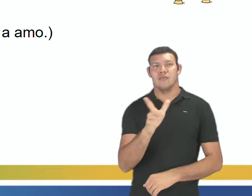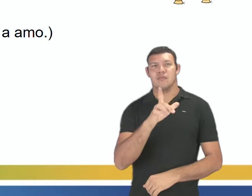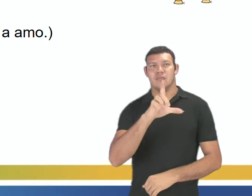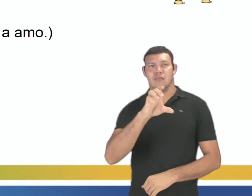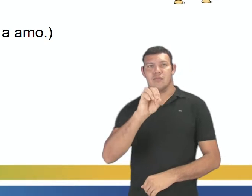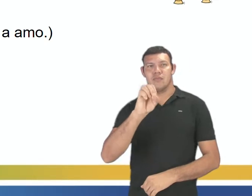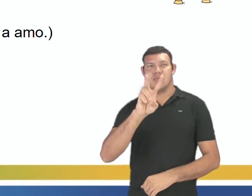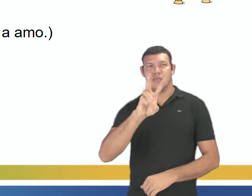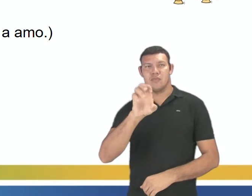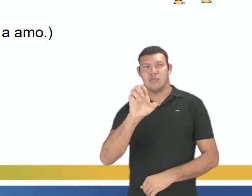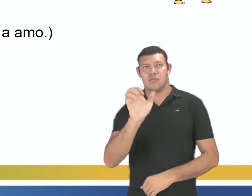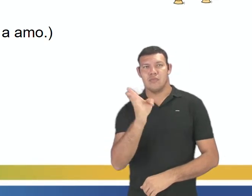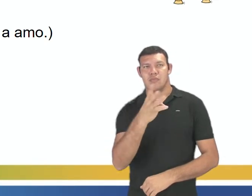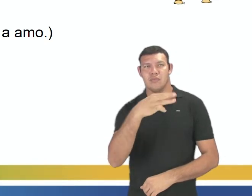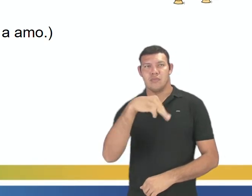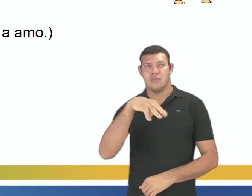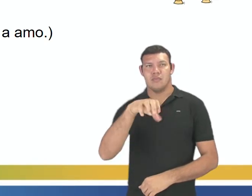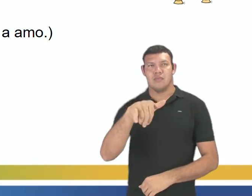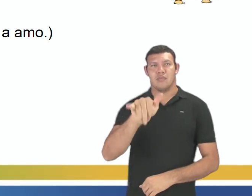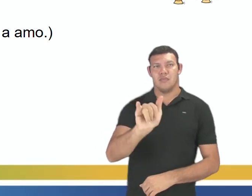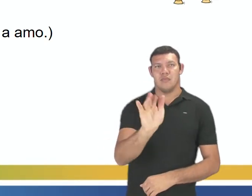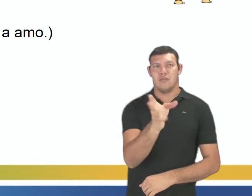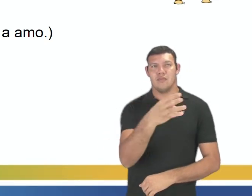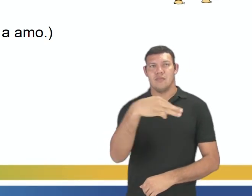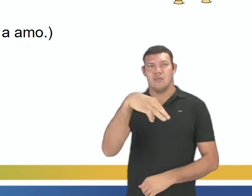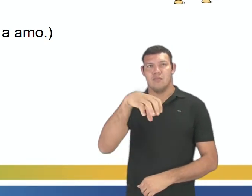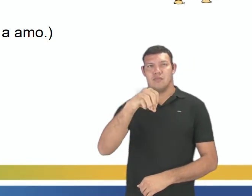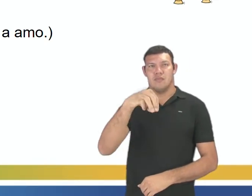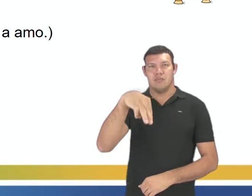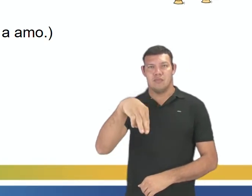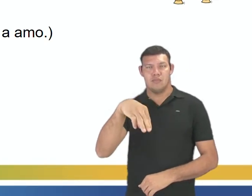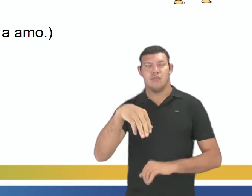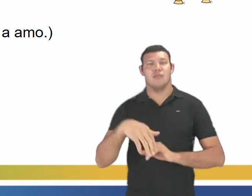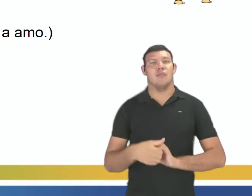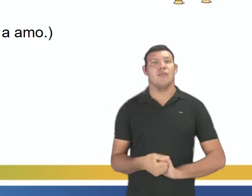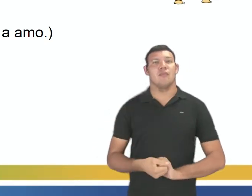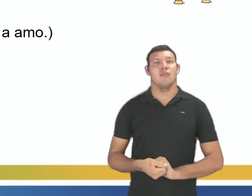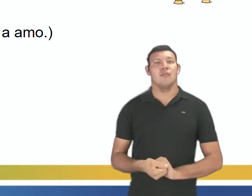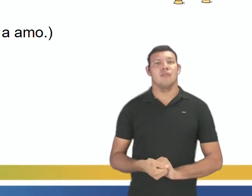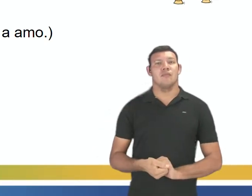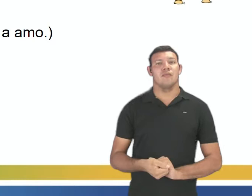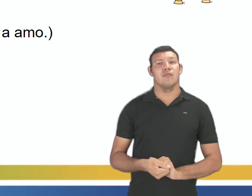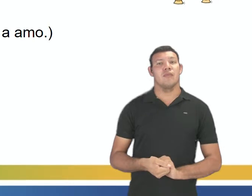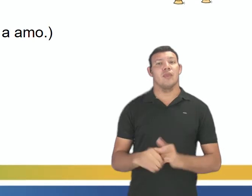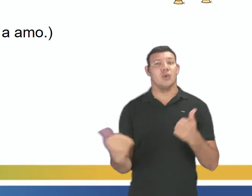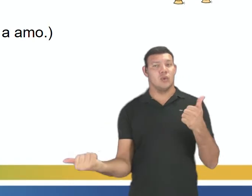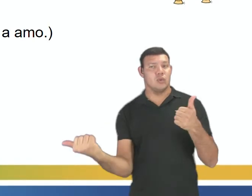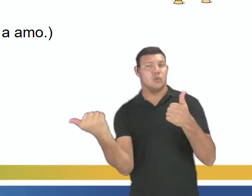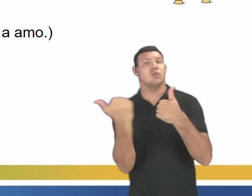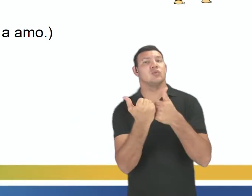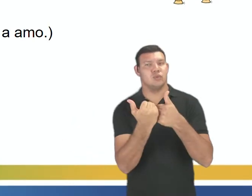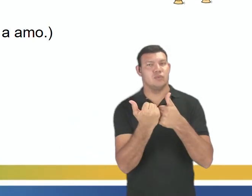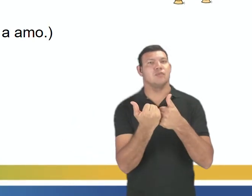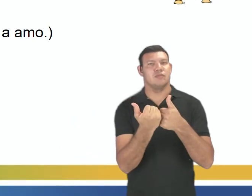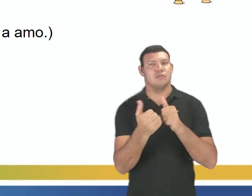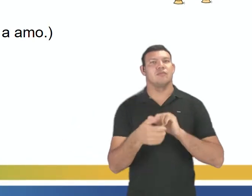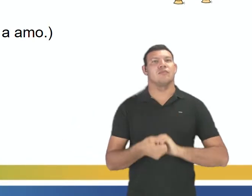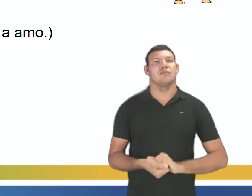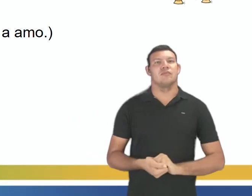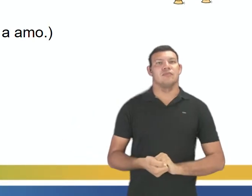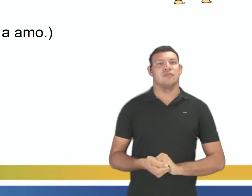mãe. Eu vou substituir a palavrinha my mom por um object pronoun. Então fica I